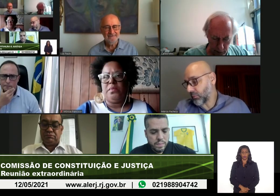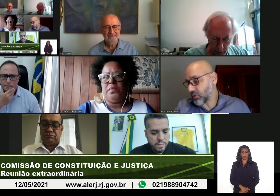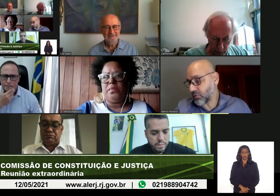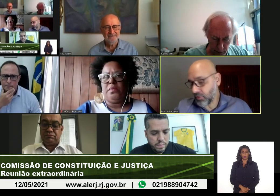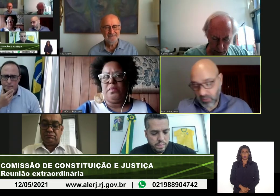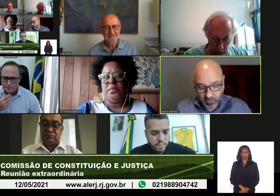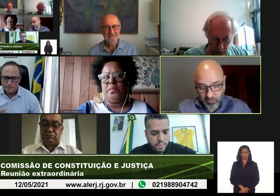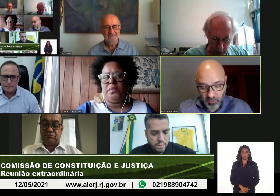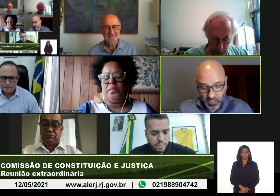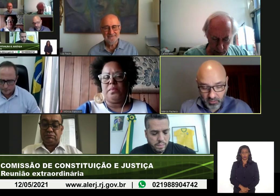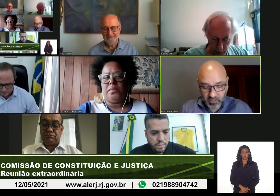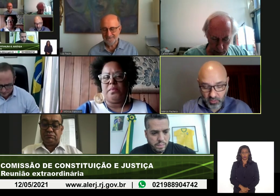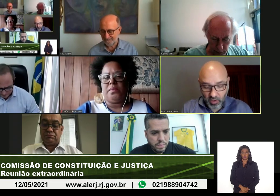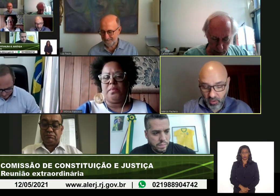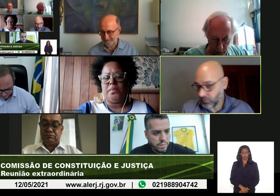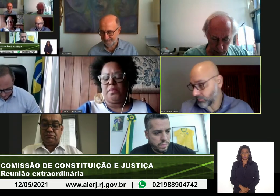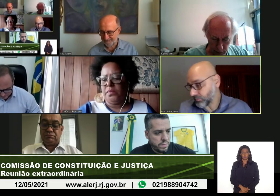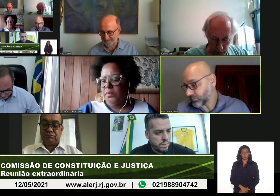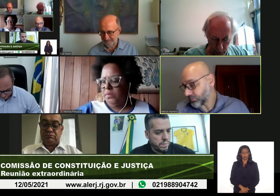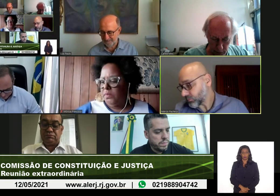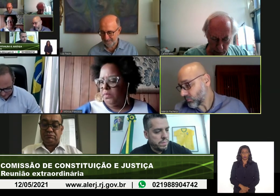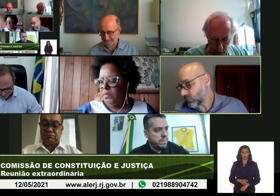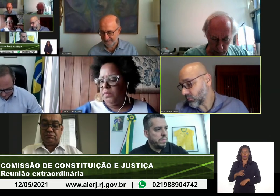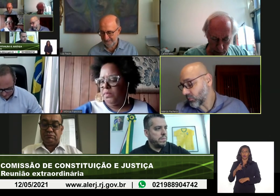Ok, pedido de vista, deputado Valdec. 19.